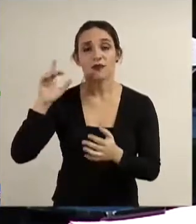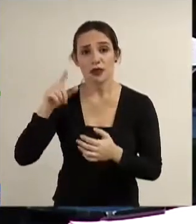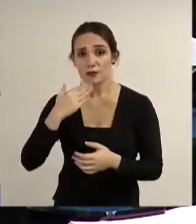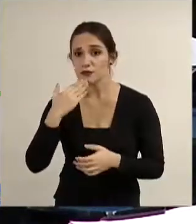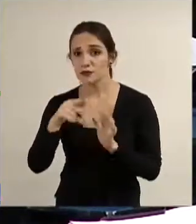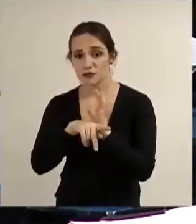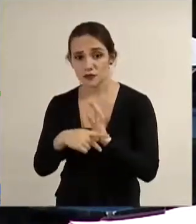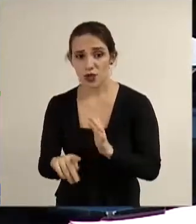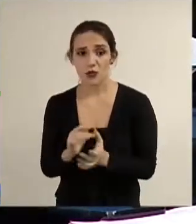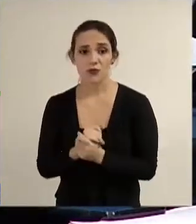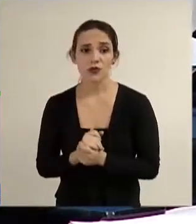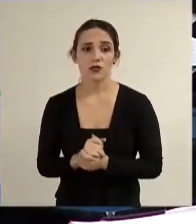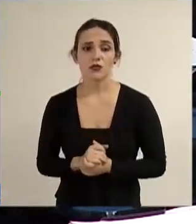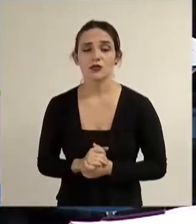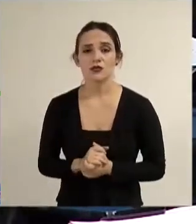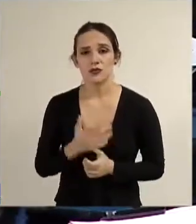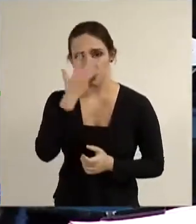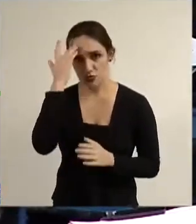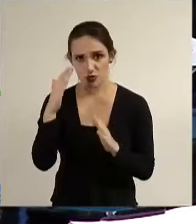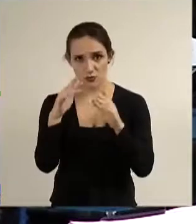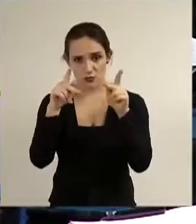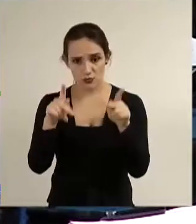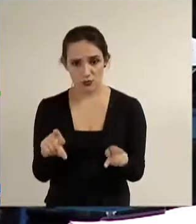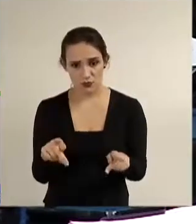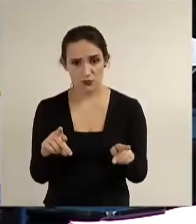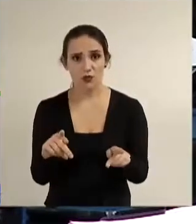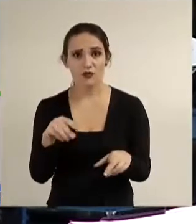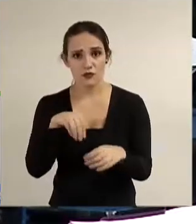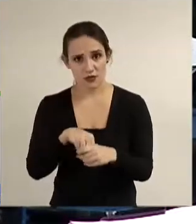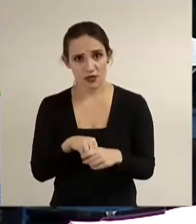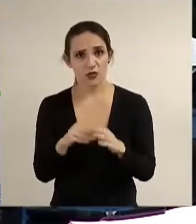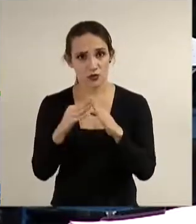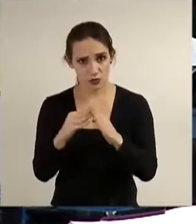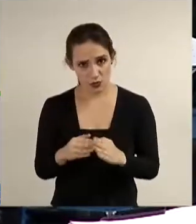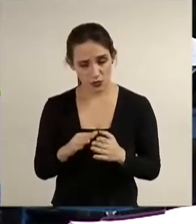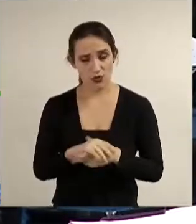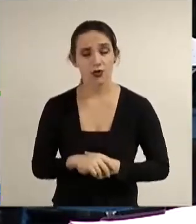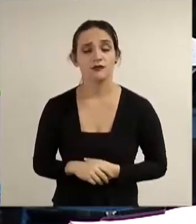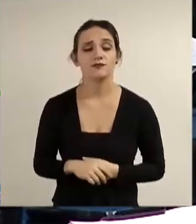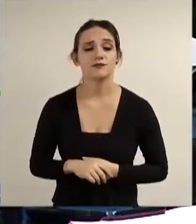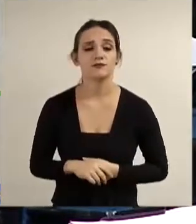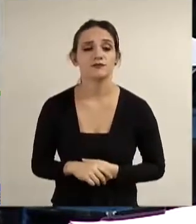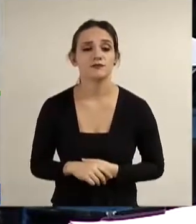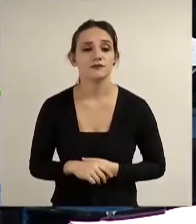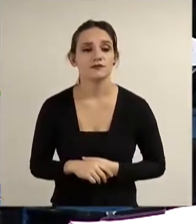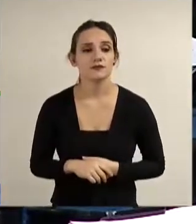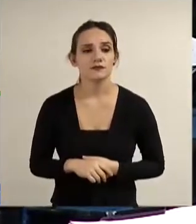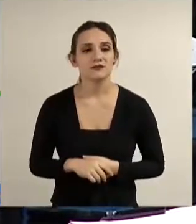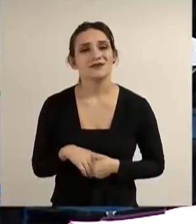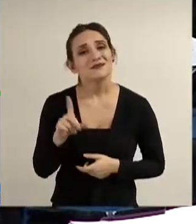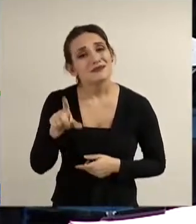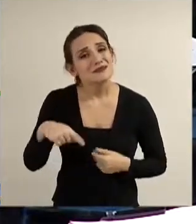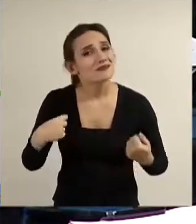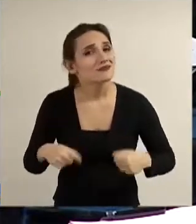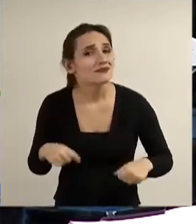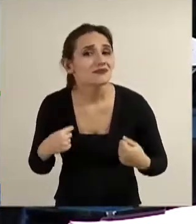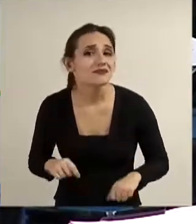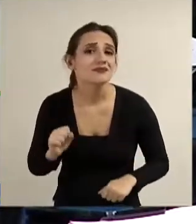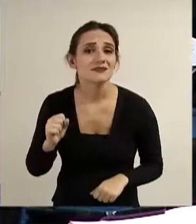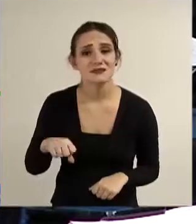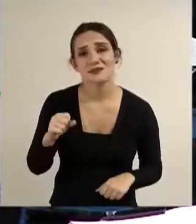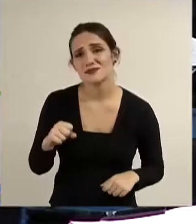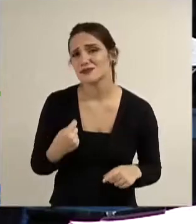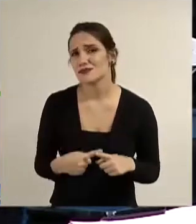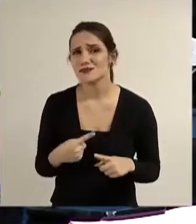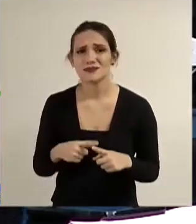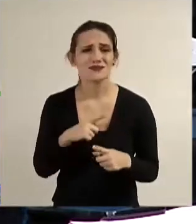reivindicação dentro disso que eu acabei de falar na minha introdução, necessidade por conta do